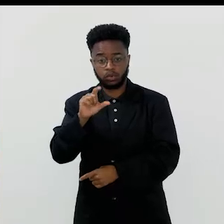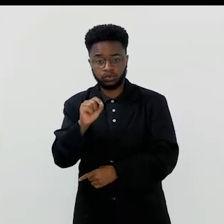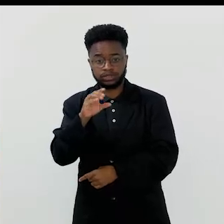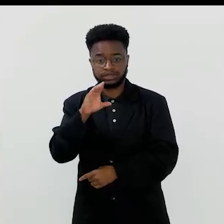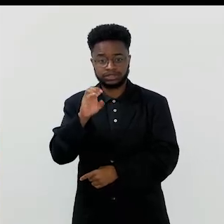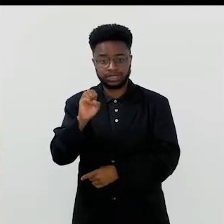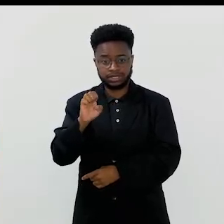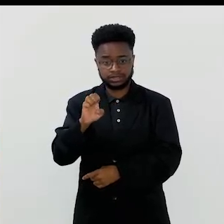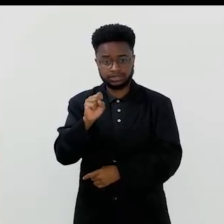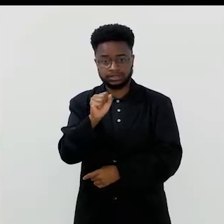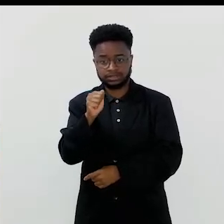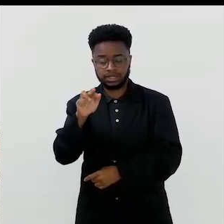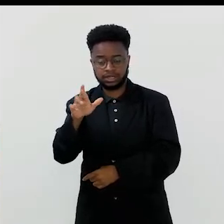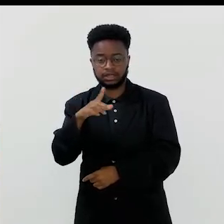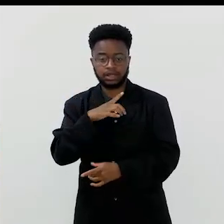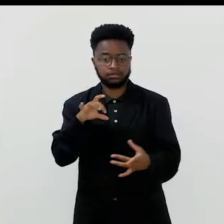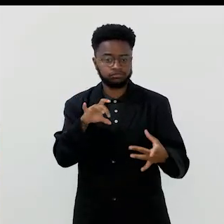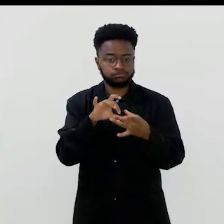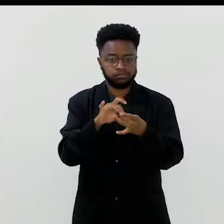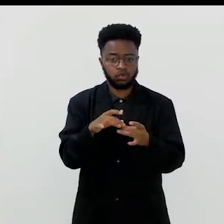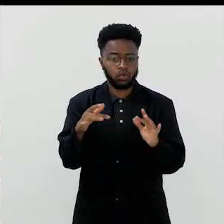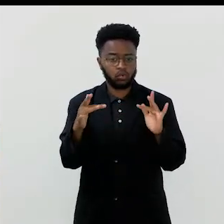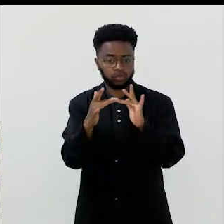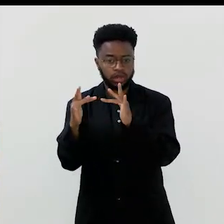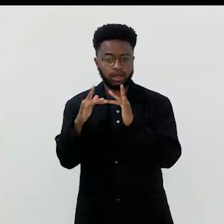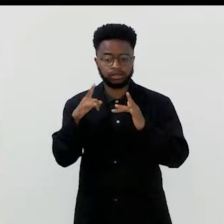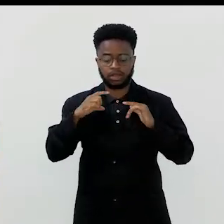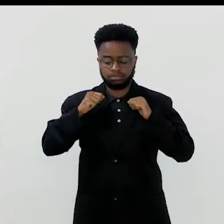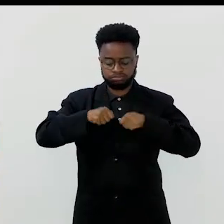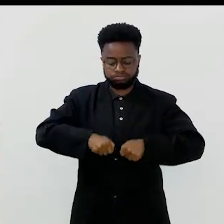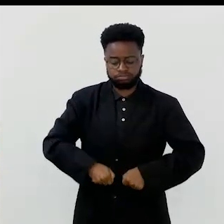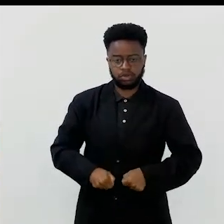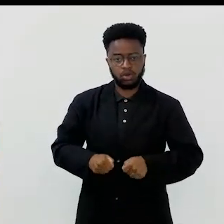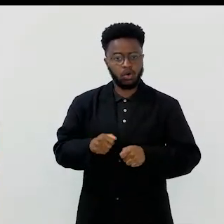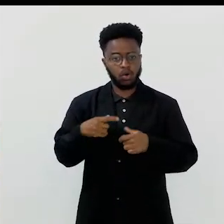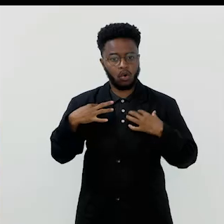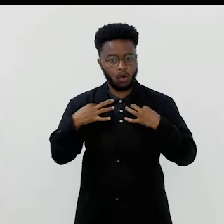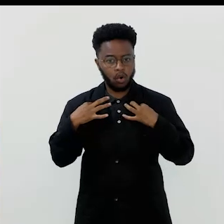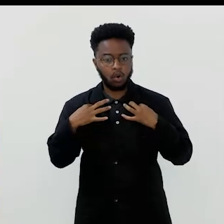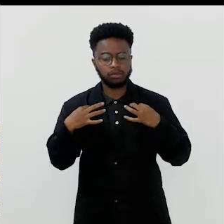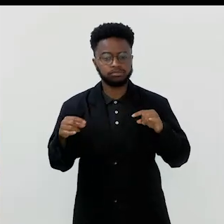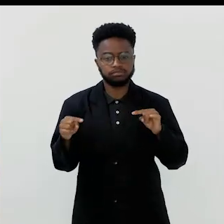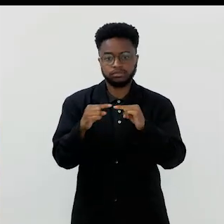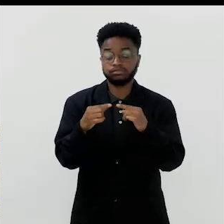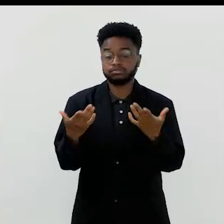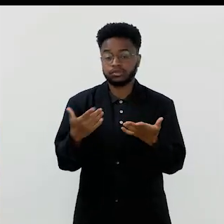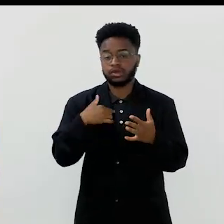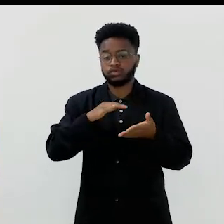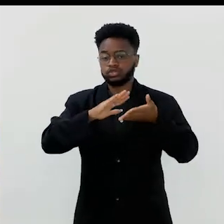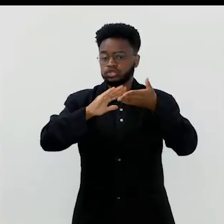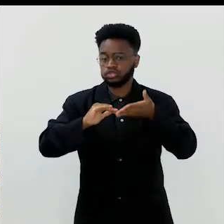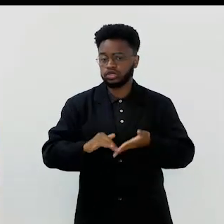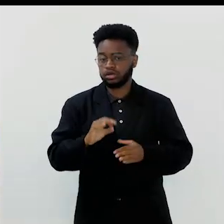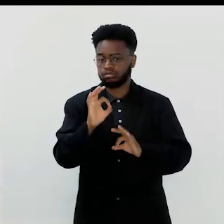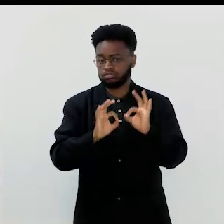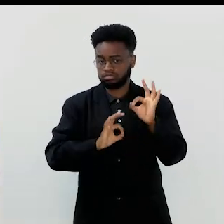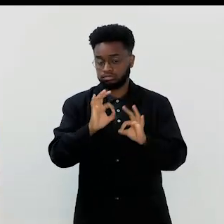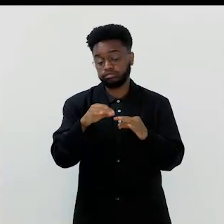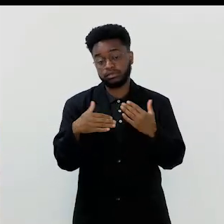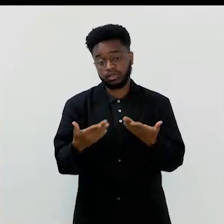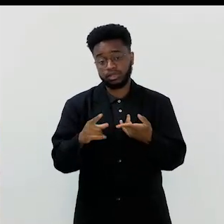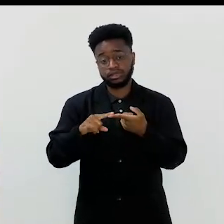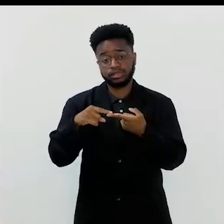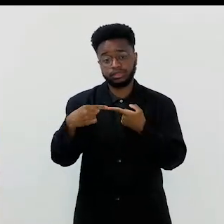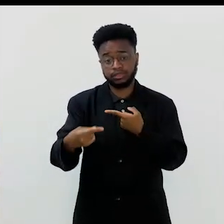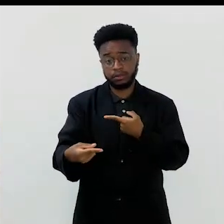César Mangano tinha uma relação com os bois, facção, camisa, essas coisas todas. E aí eu fui desmontar aquele carnaval. E